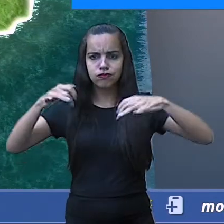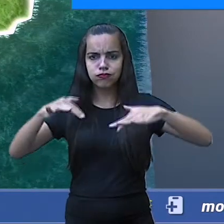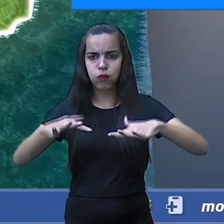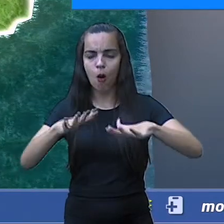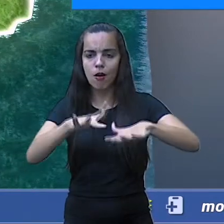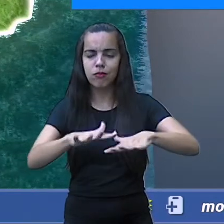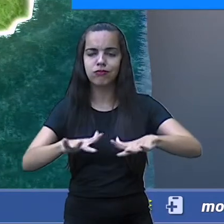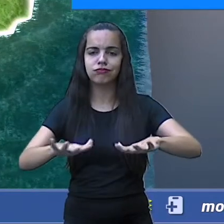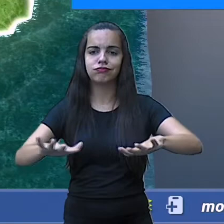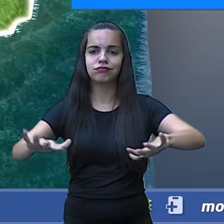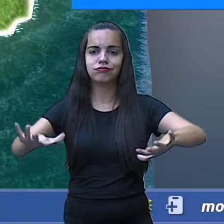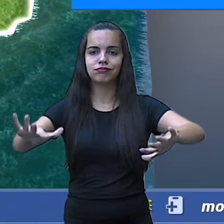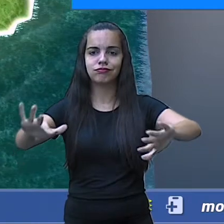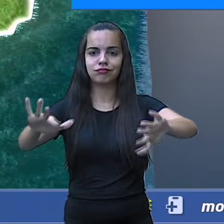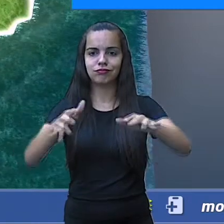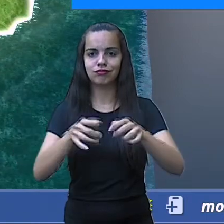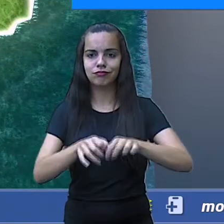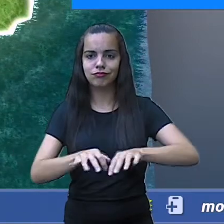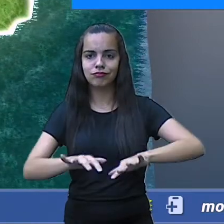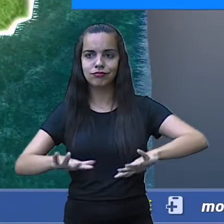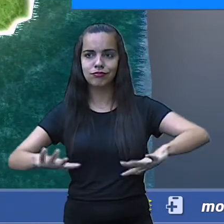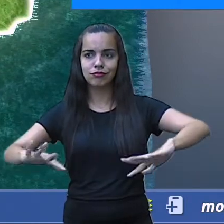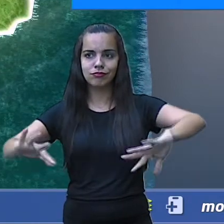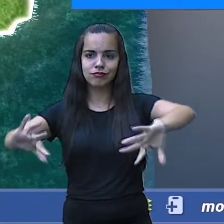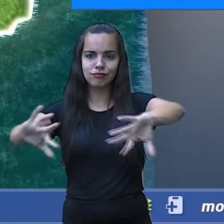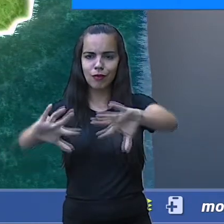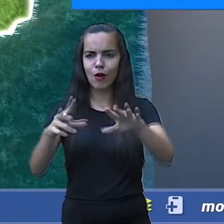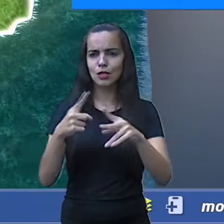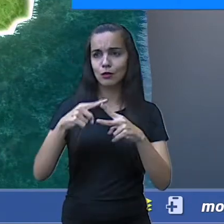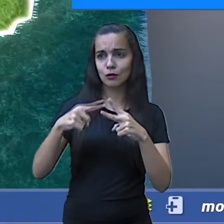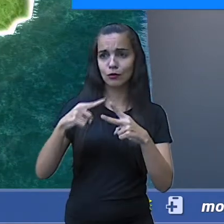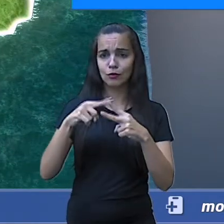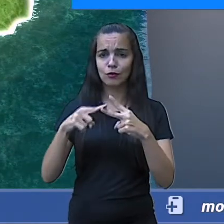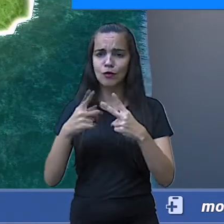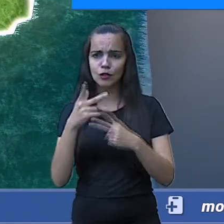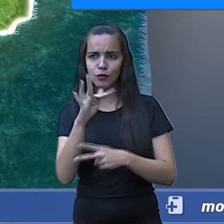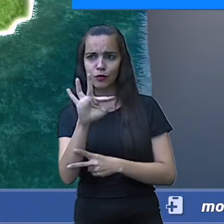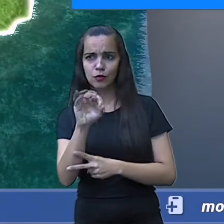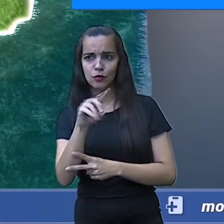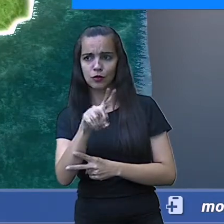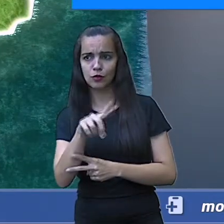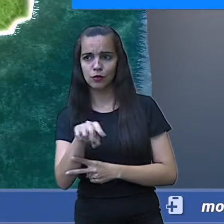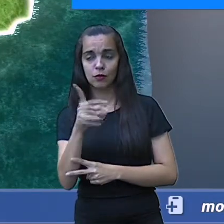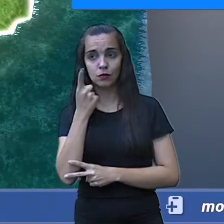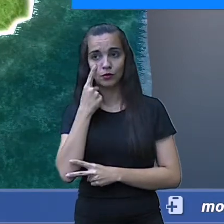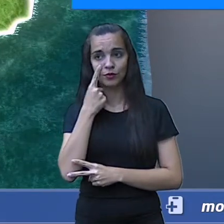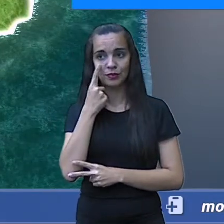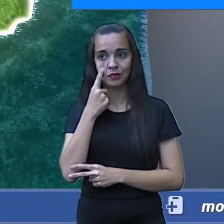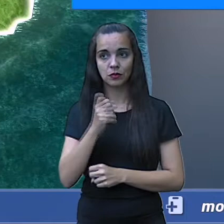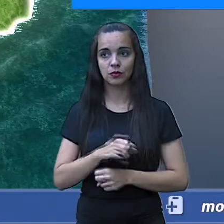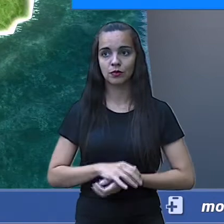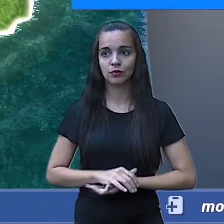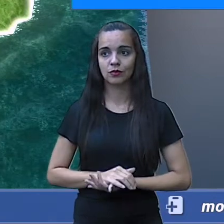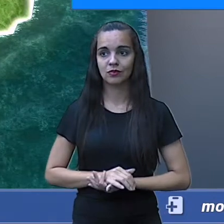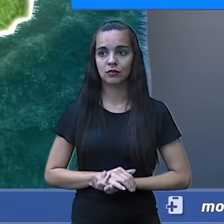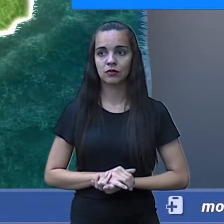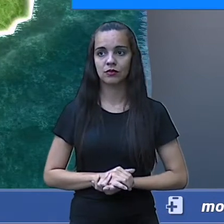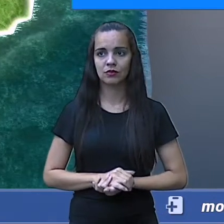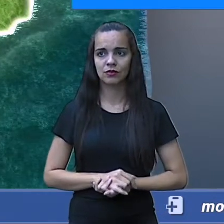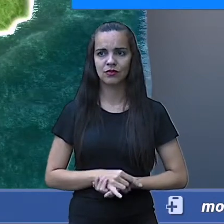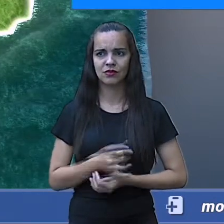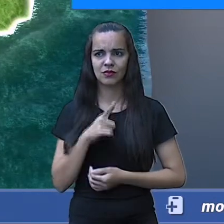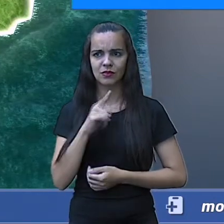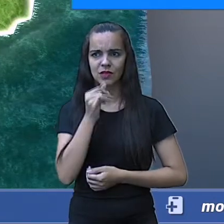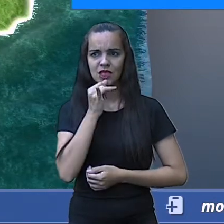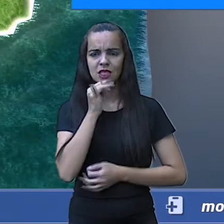deságua. E nós vamos encontrar dois tipos de foz. Nós vamos encontrar a foz em tipo